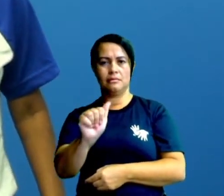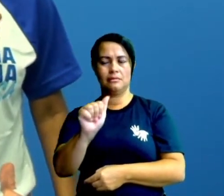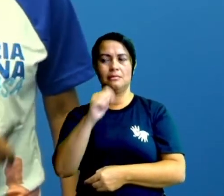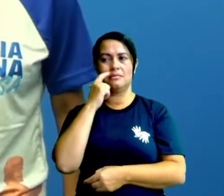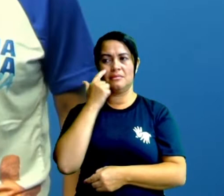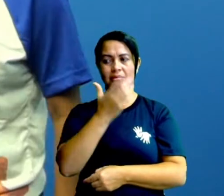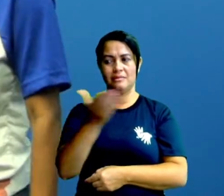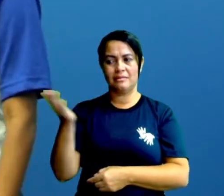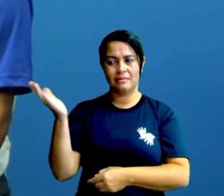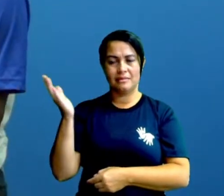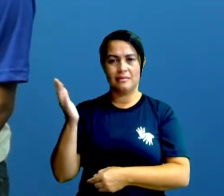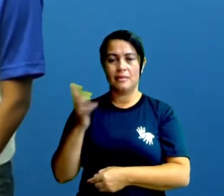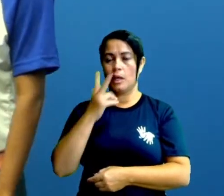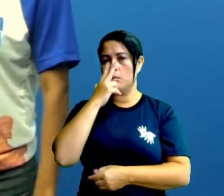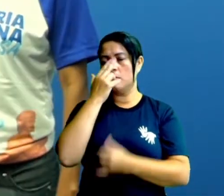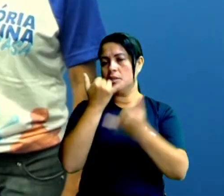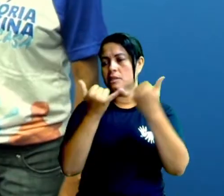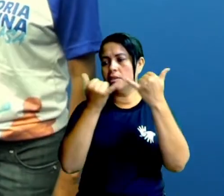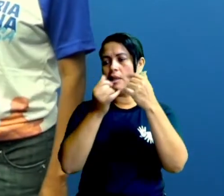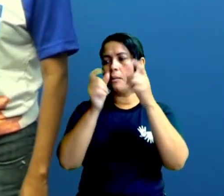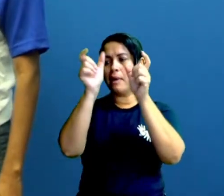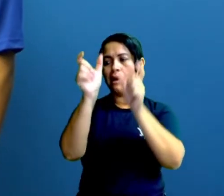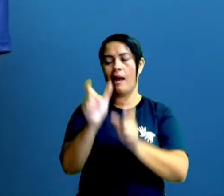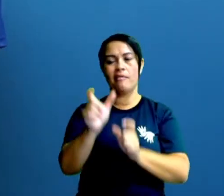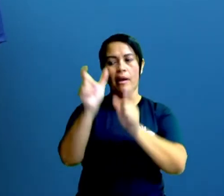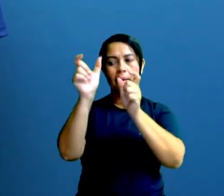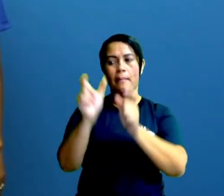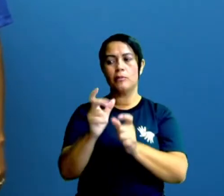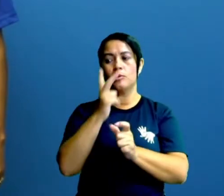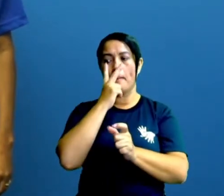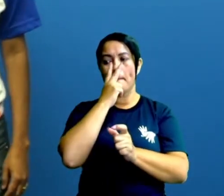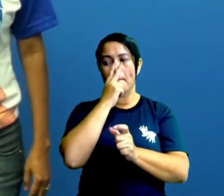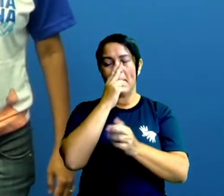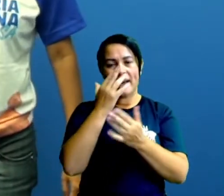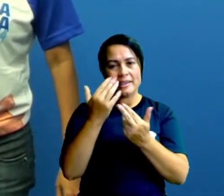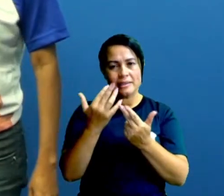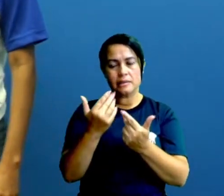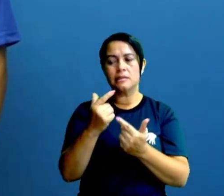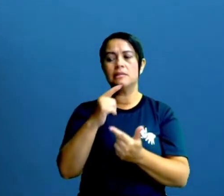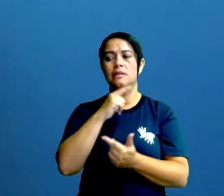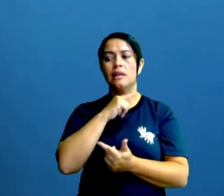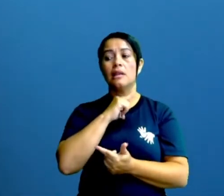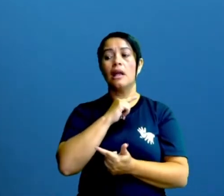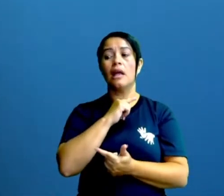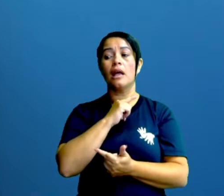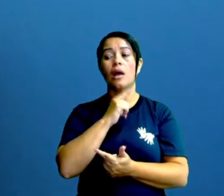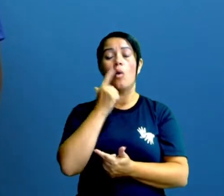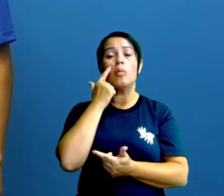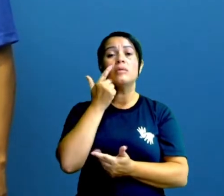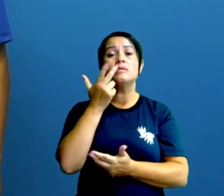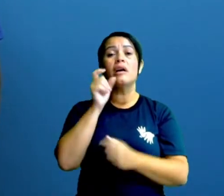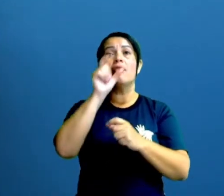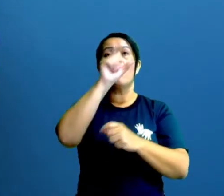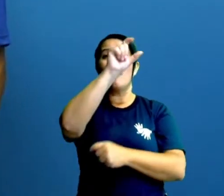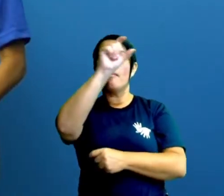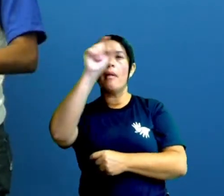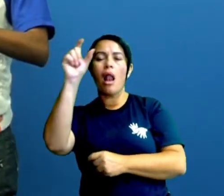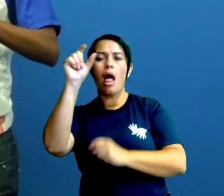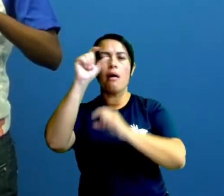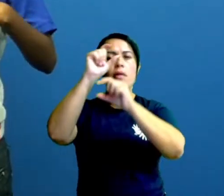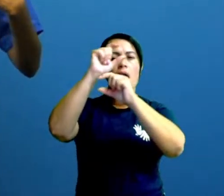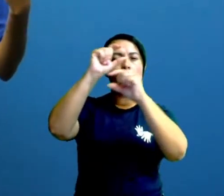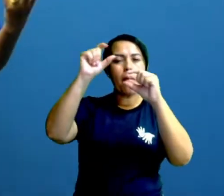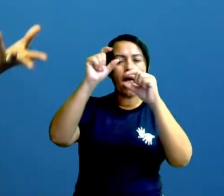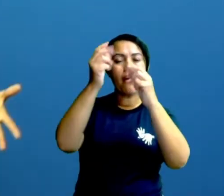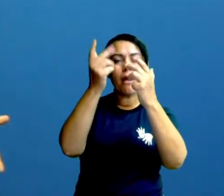ovelha Neto se for pensar na escrita dessas palavras Elas têm uma escrita ó a gente olhar para cá e para